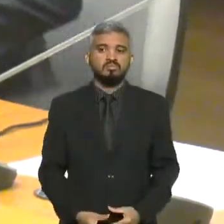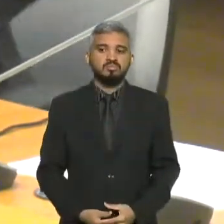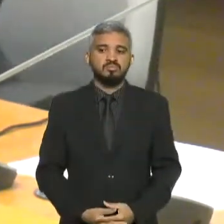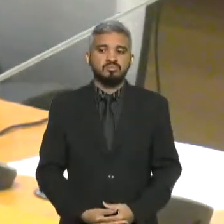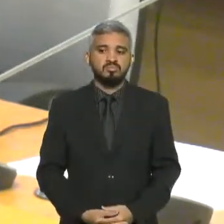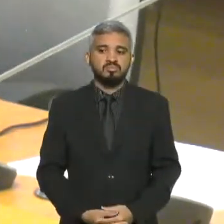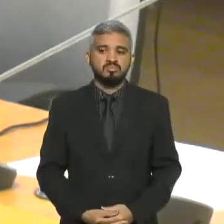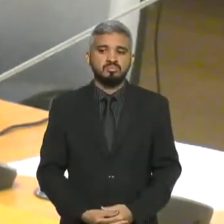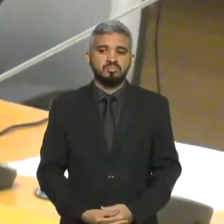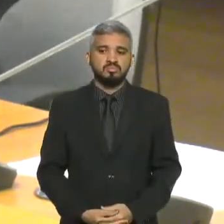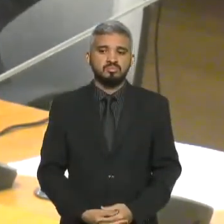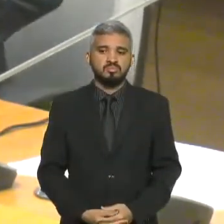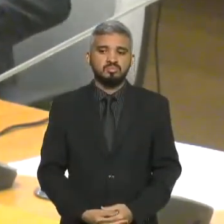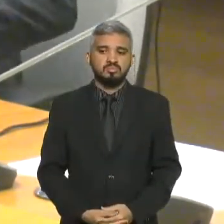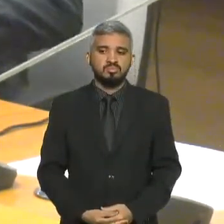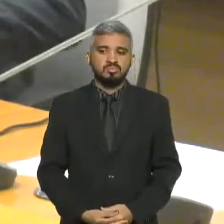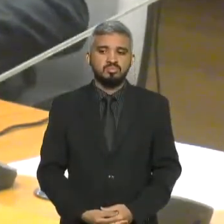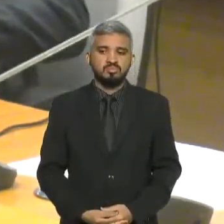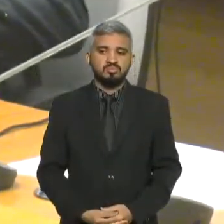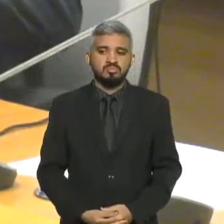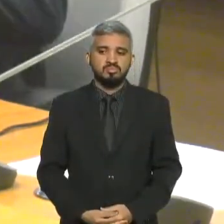Iglesias? Só mudei de lado.